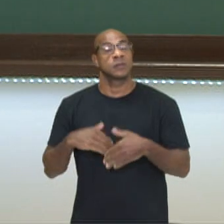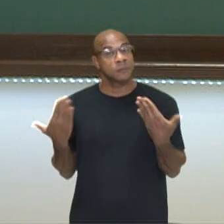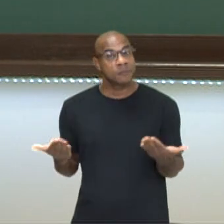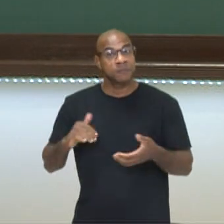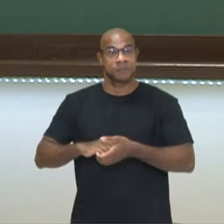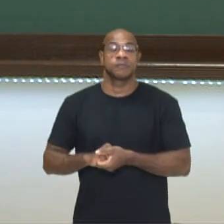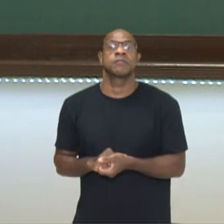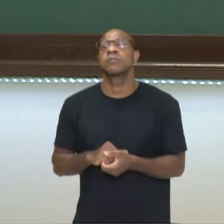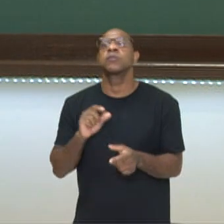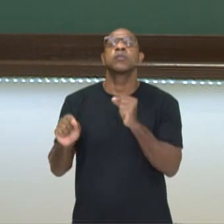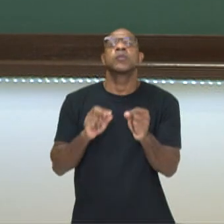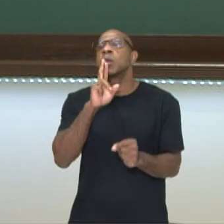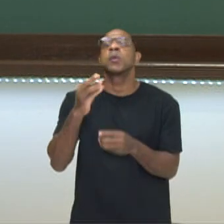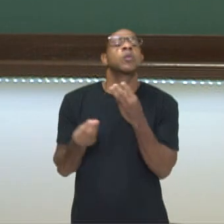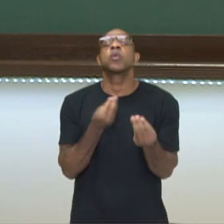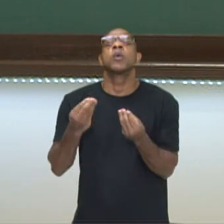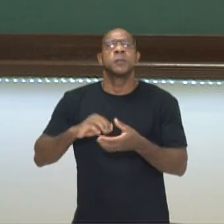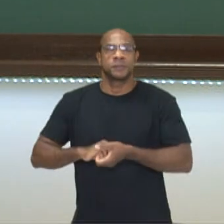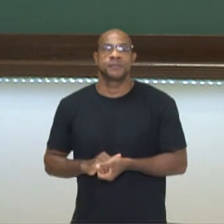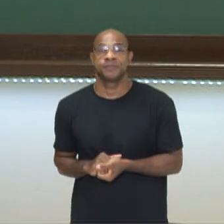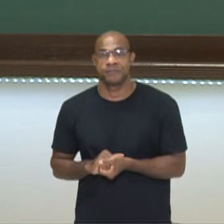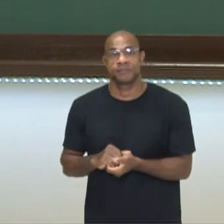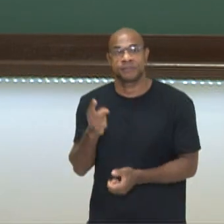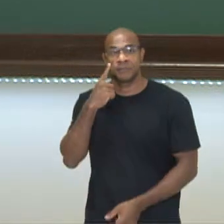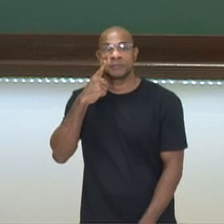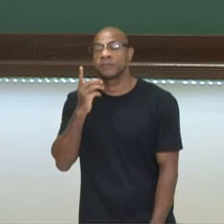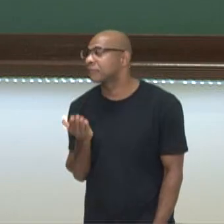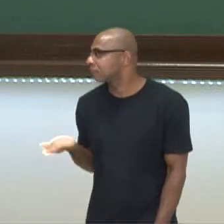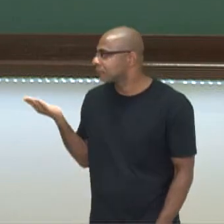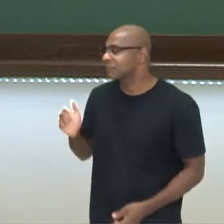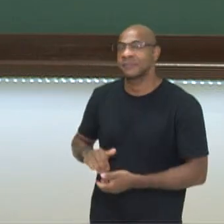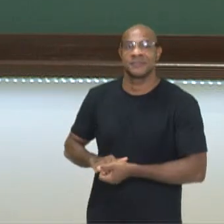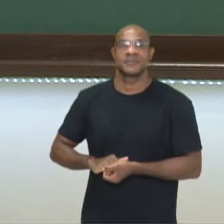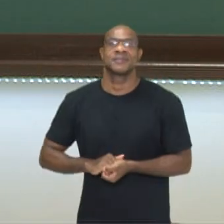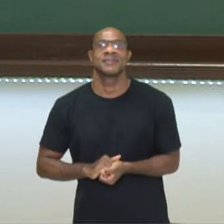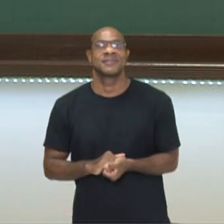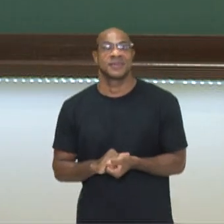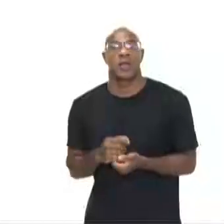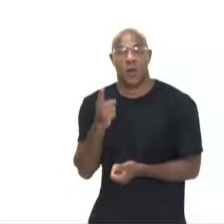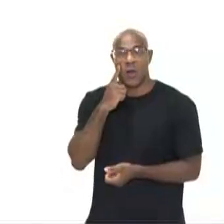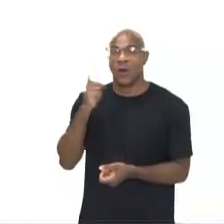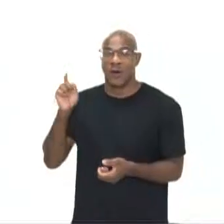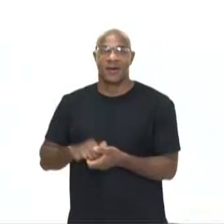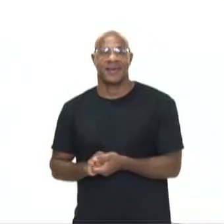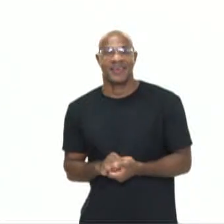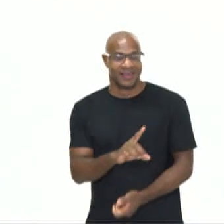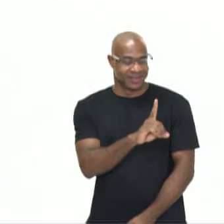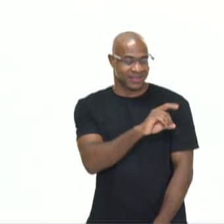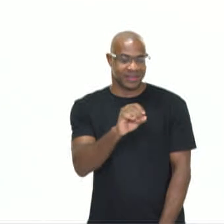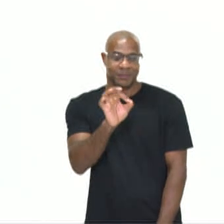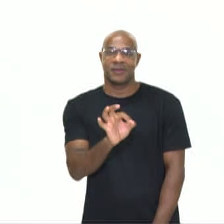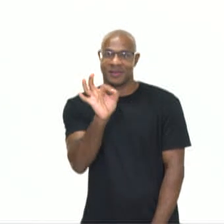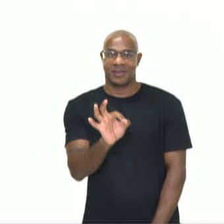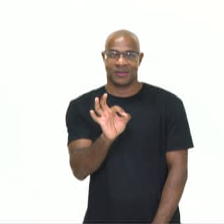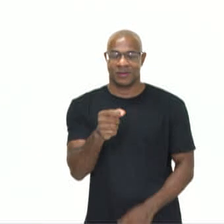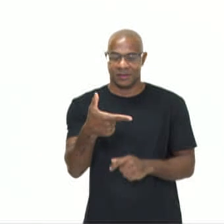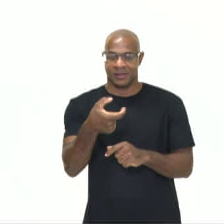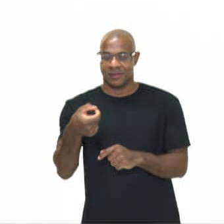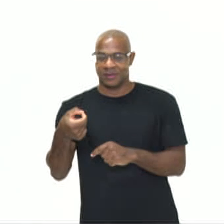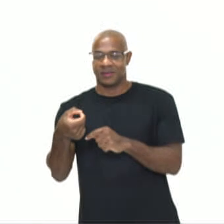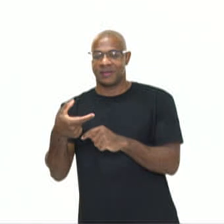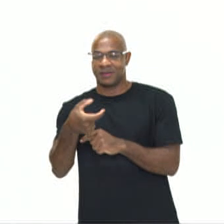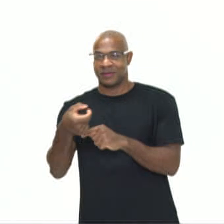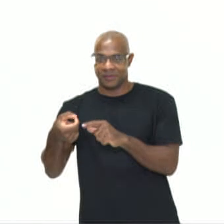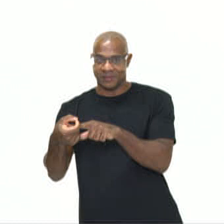Muito bem, então como é que vai ficar a resposta desse exercício? Confere comigo. Olha só, como 100% é R$200, se